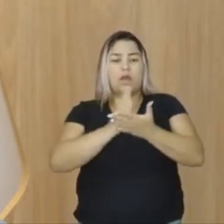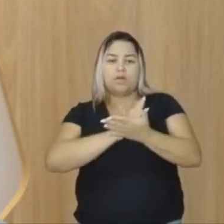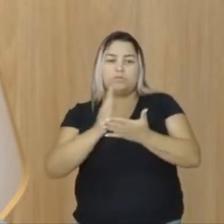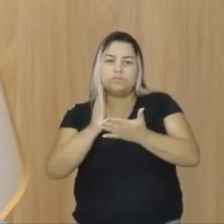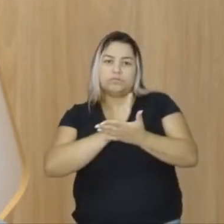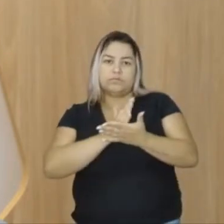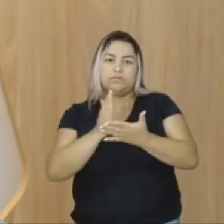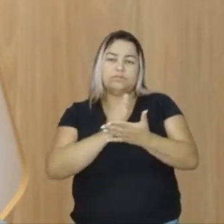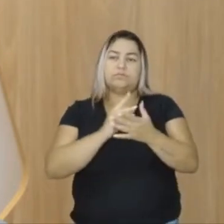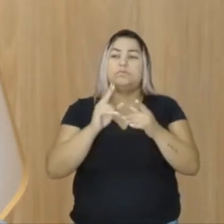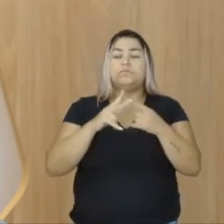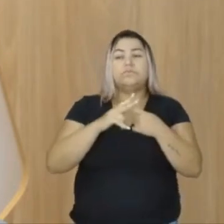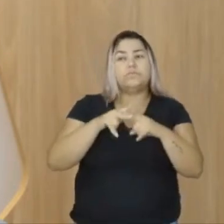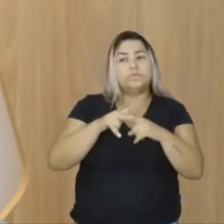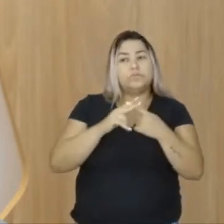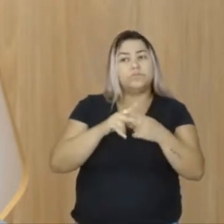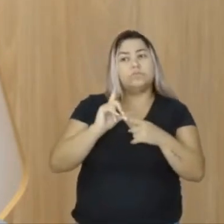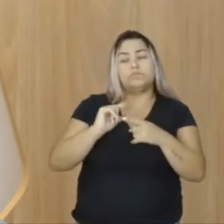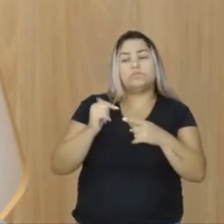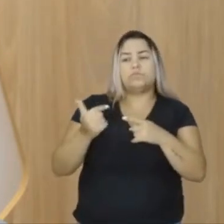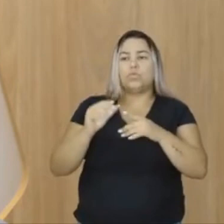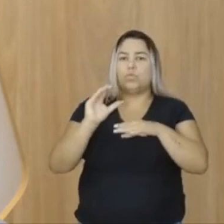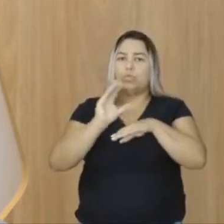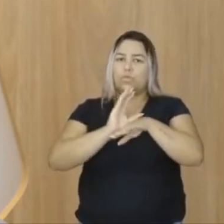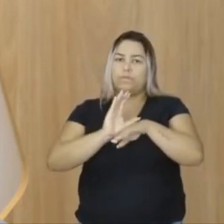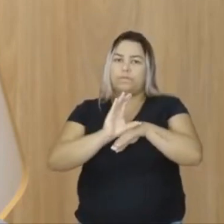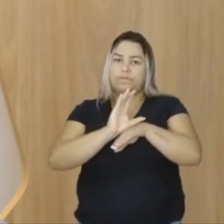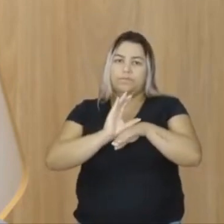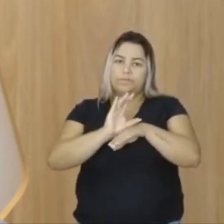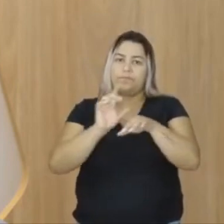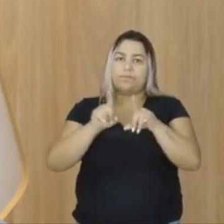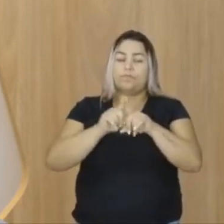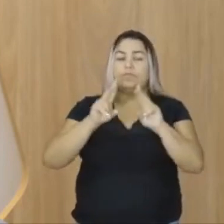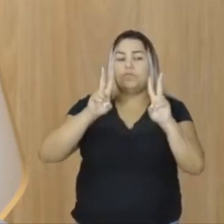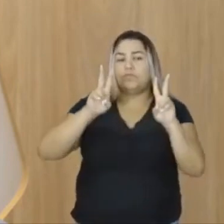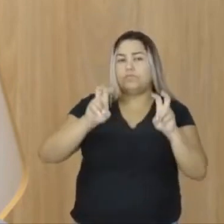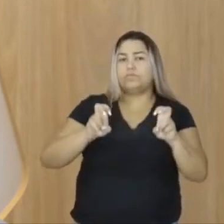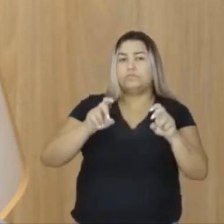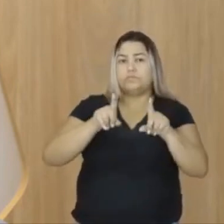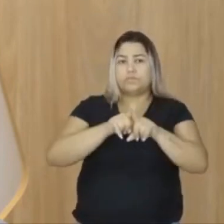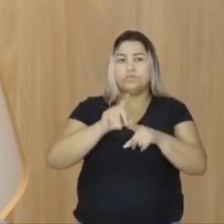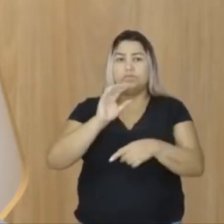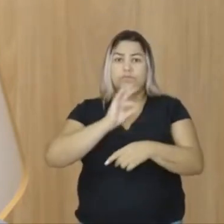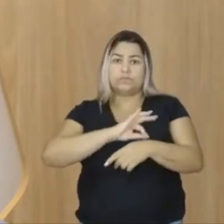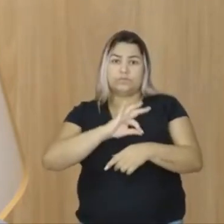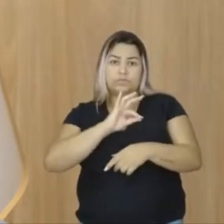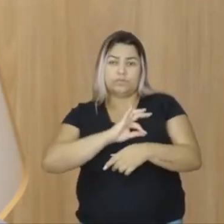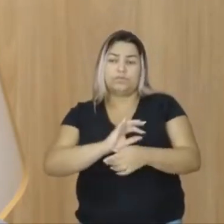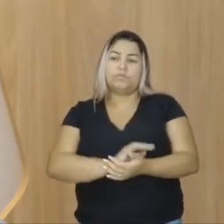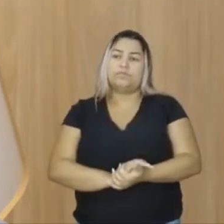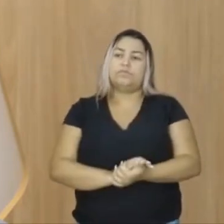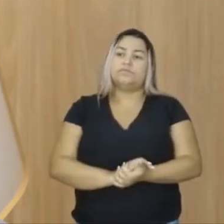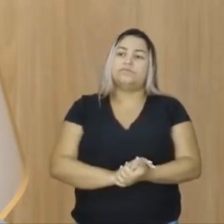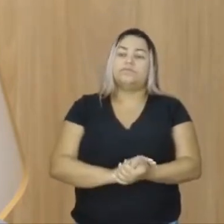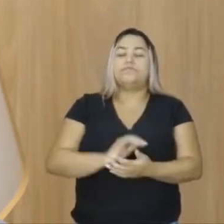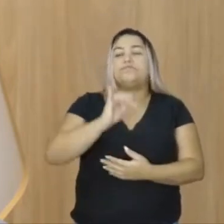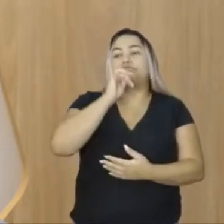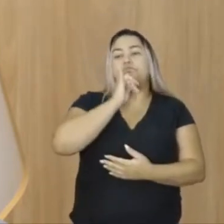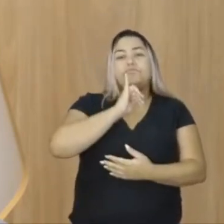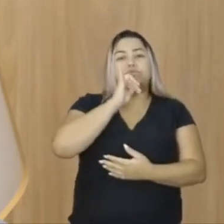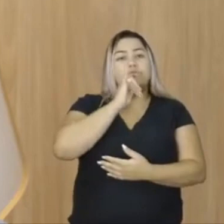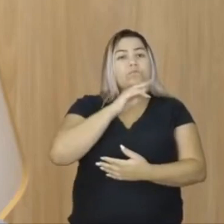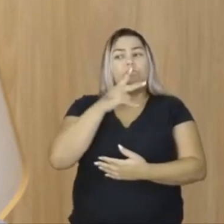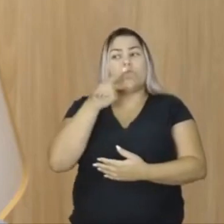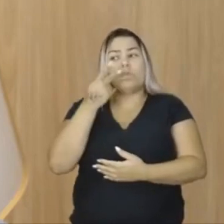exemplo, tudo que não tinha previsão constitucional sobre patrimônio e renda, nós constitucionalizamos. O exemplo que eu posso